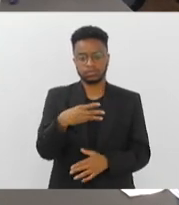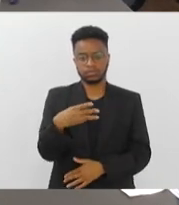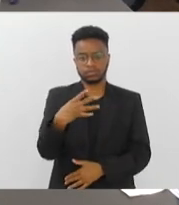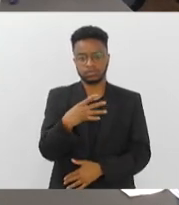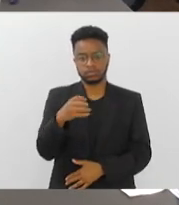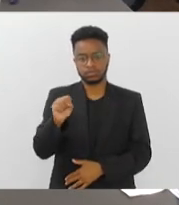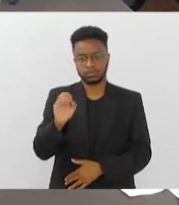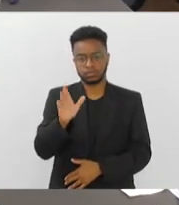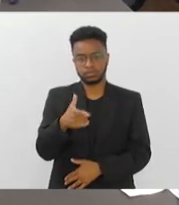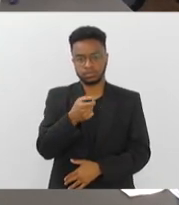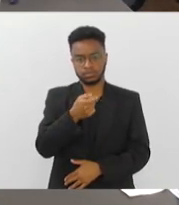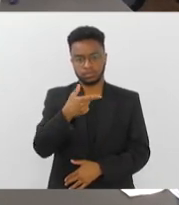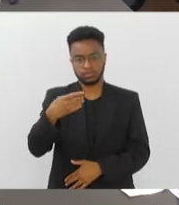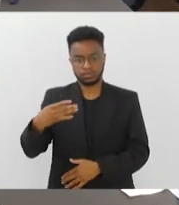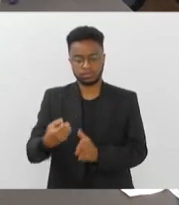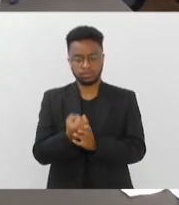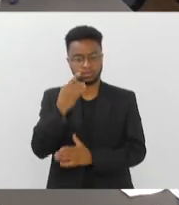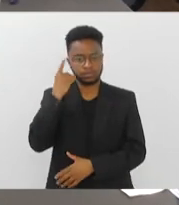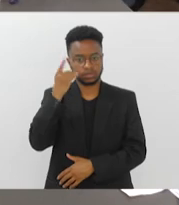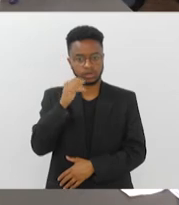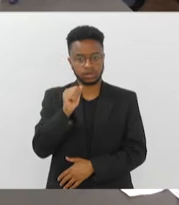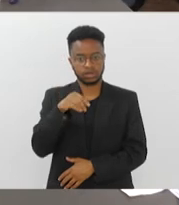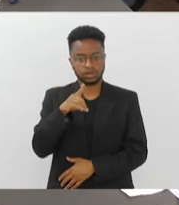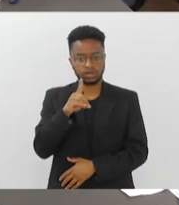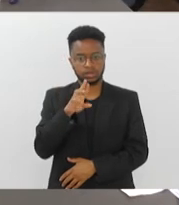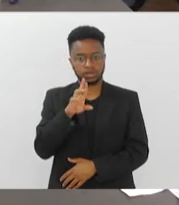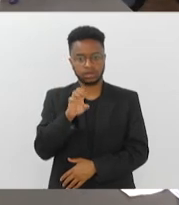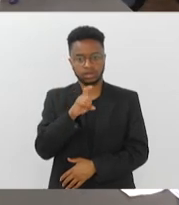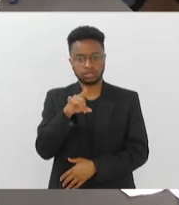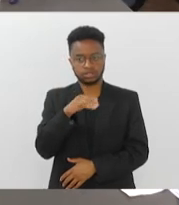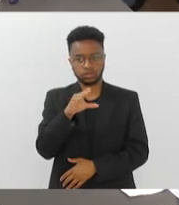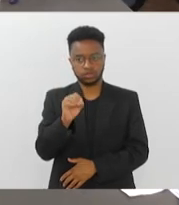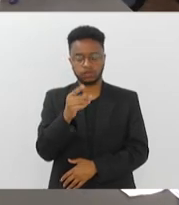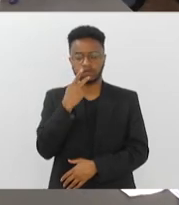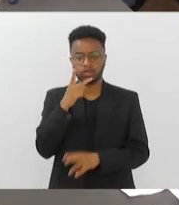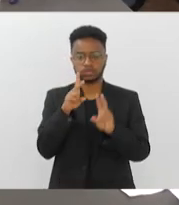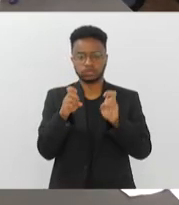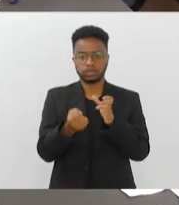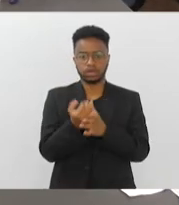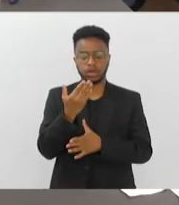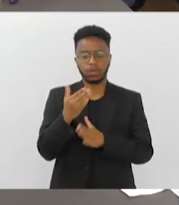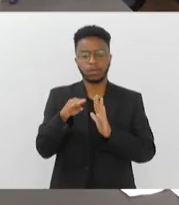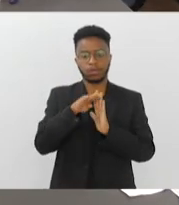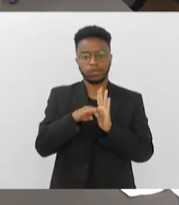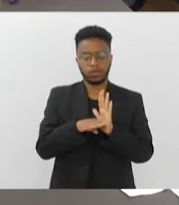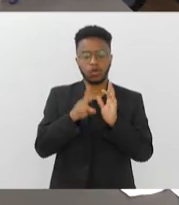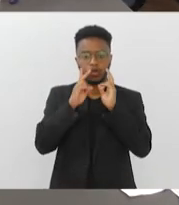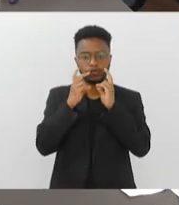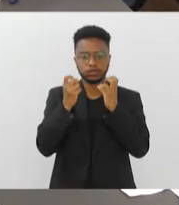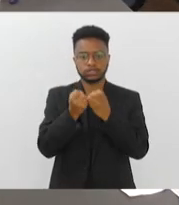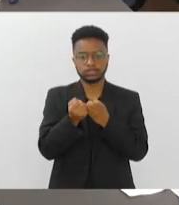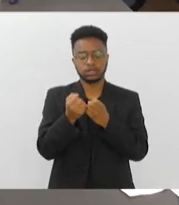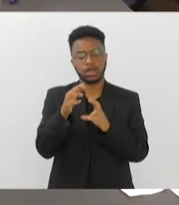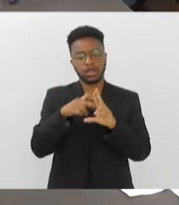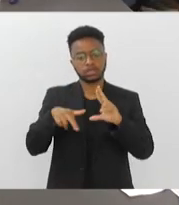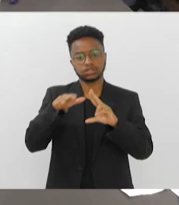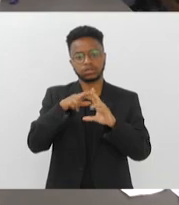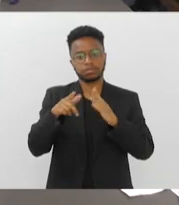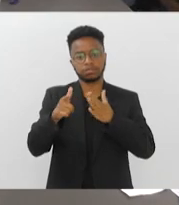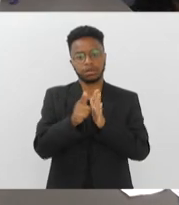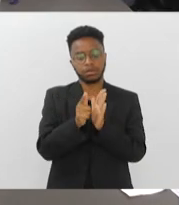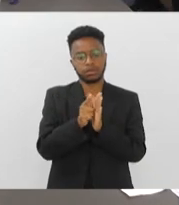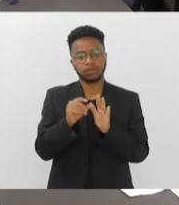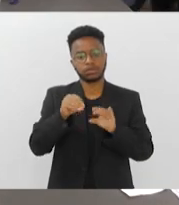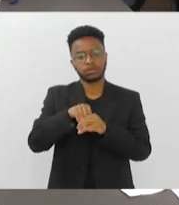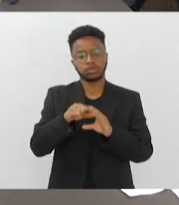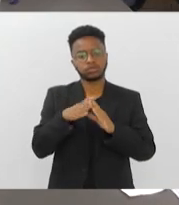de 24, de autoria do deputado Andrezinho Siciliano, que dispõe sobre a criação do programa Oficinas de Reciclagem de Papel no âmbito das escolas públicas do Estado do Rio